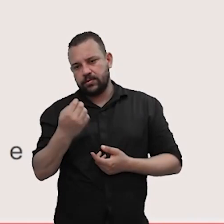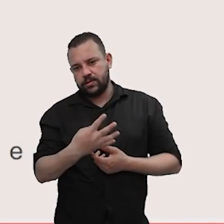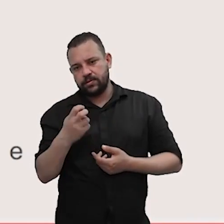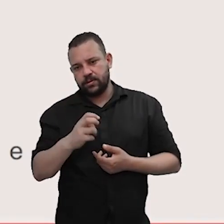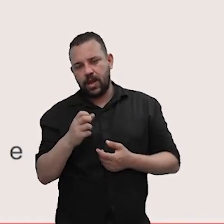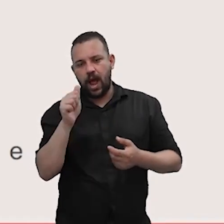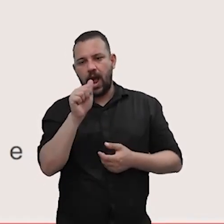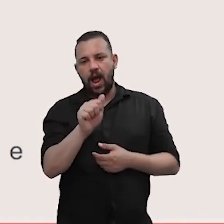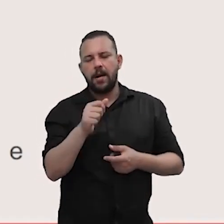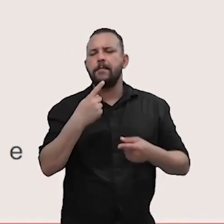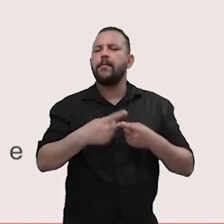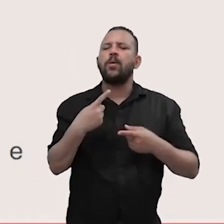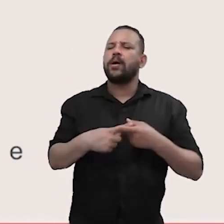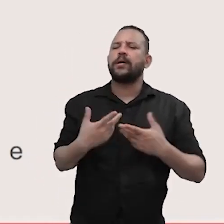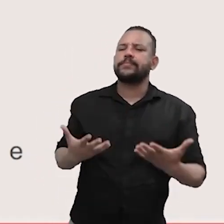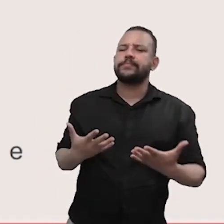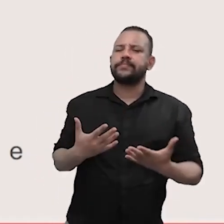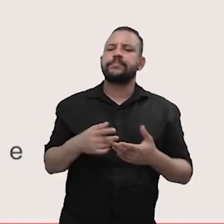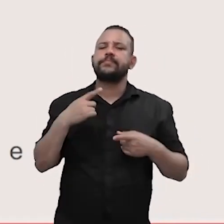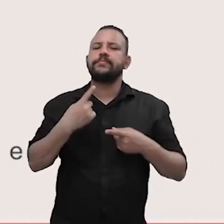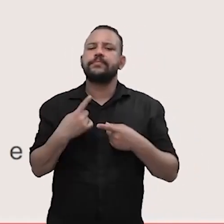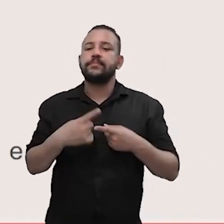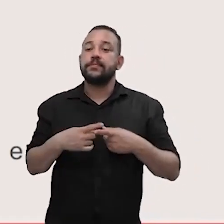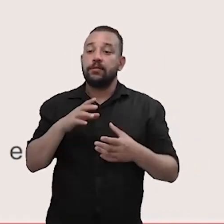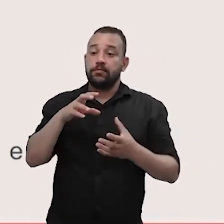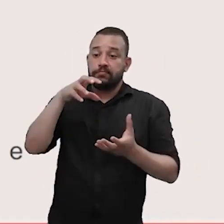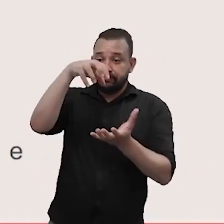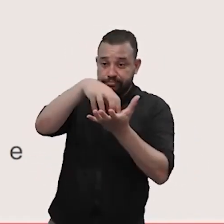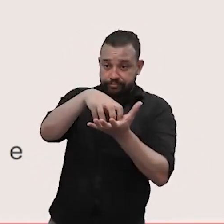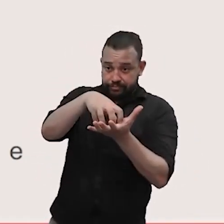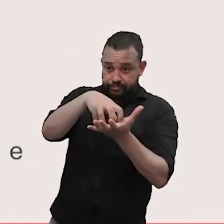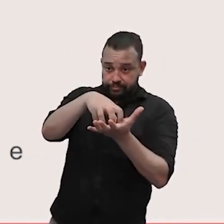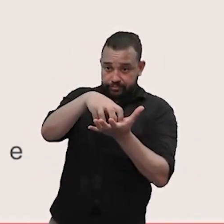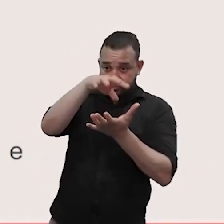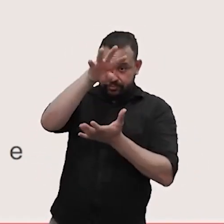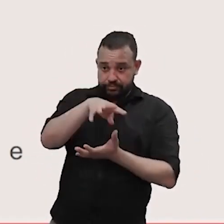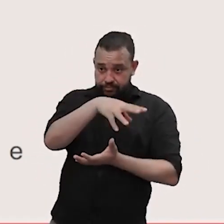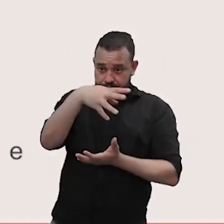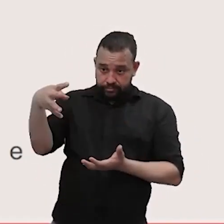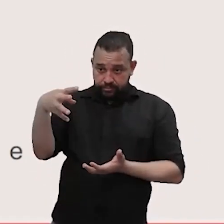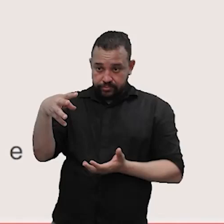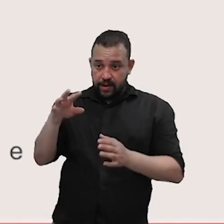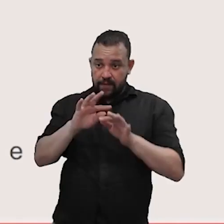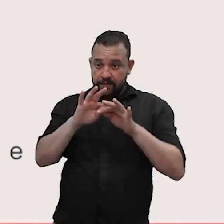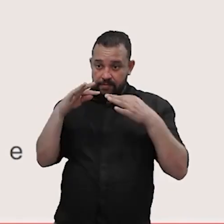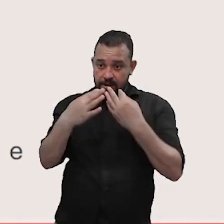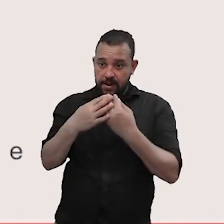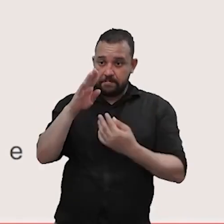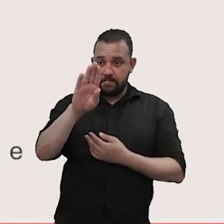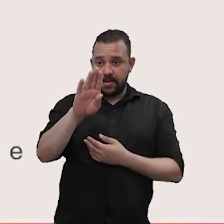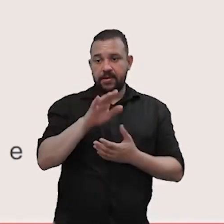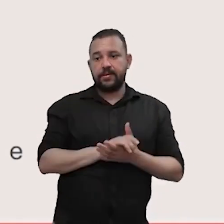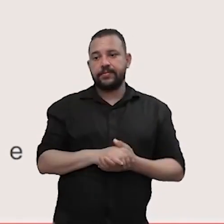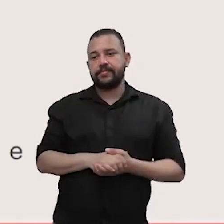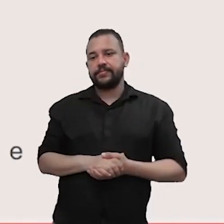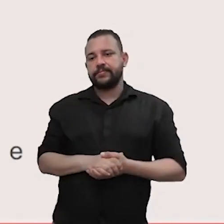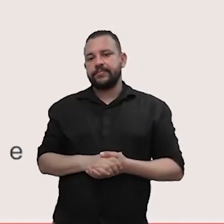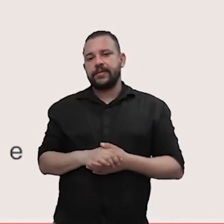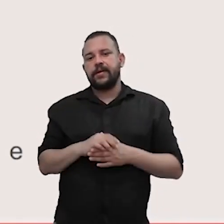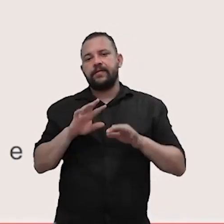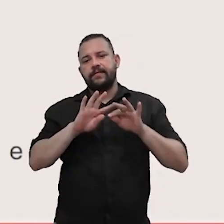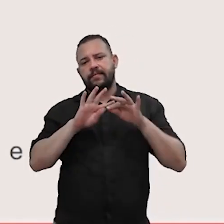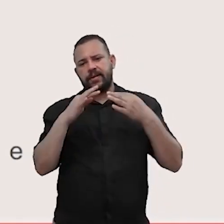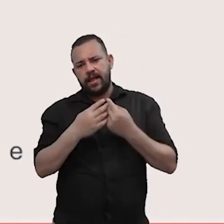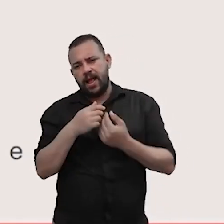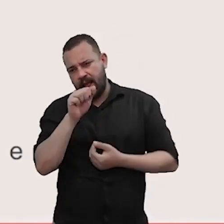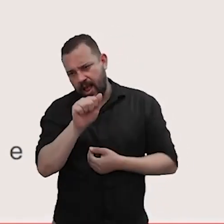que isso? Porque no centro da tabela vai estar a família B, tá? Então, a família A é a família do boro, a família